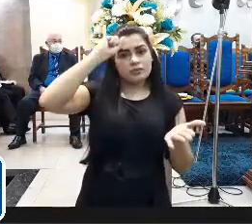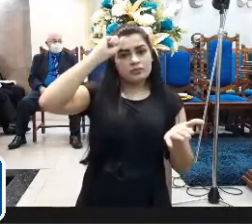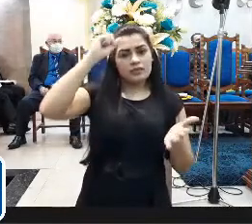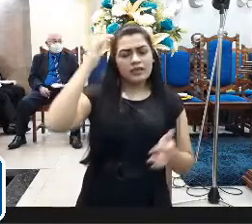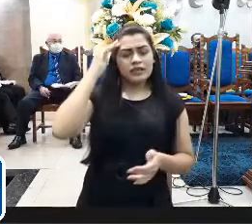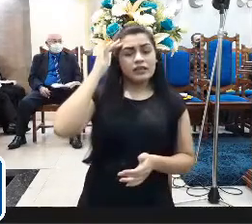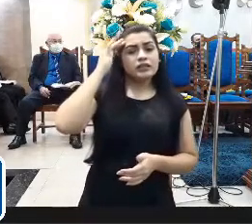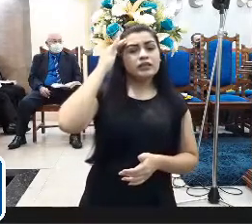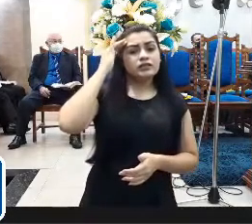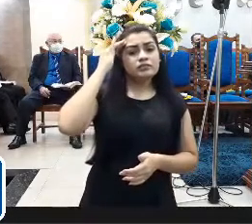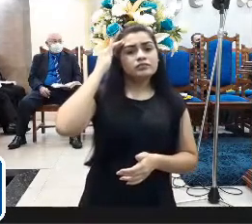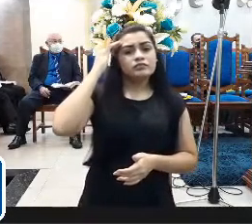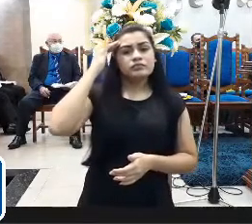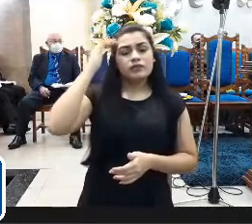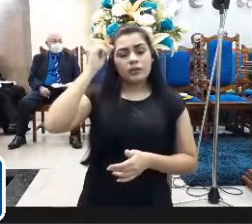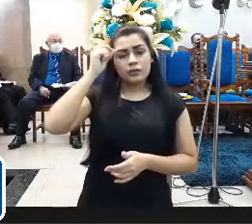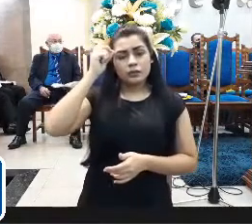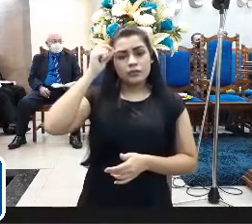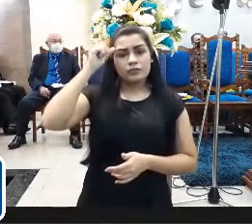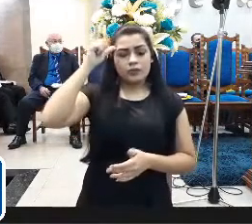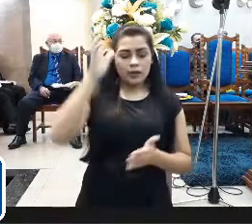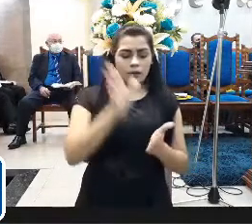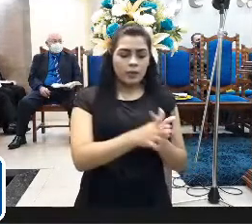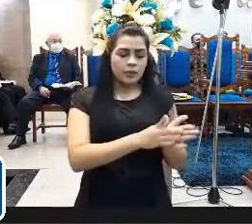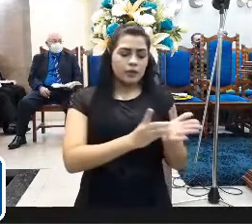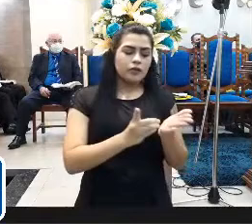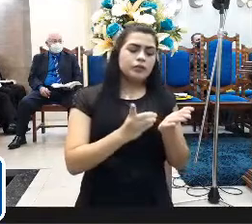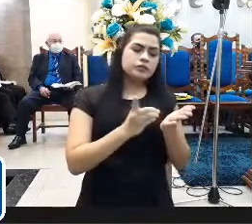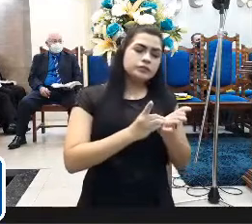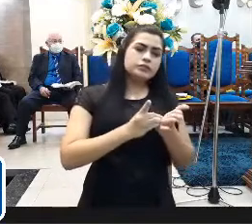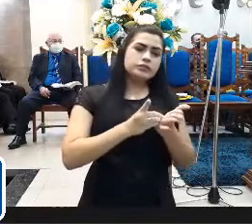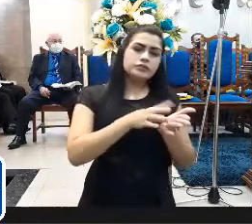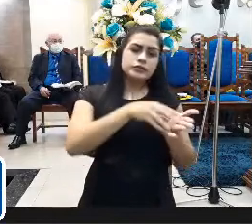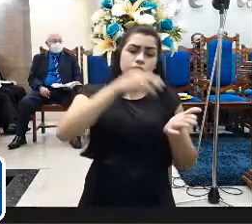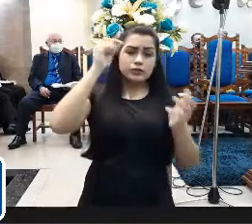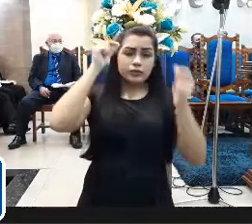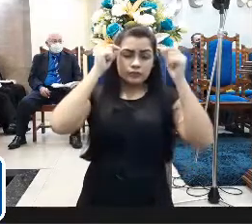Cinja os lombos do seu